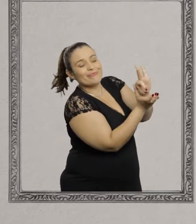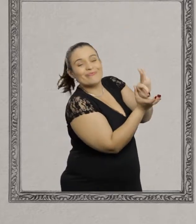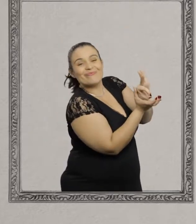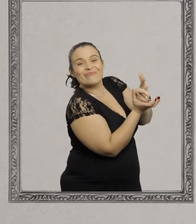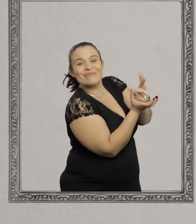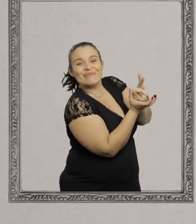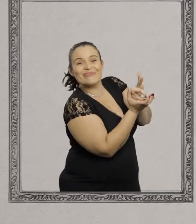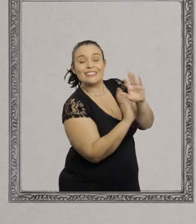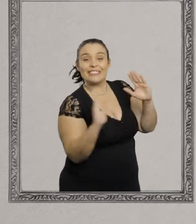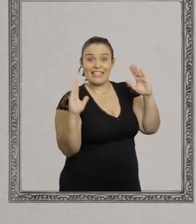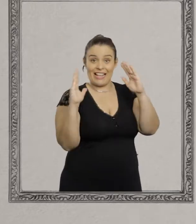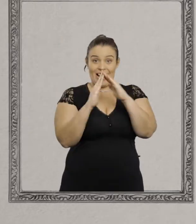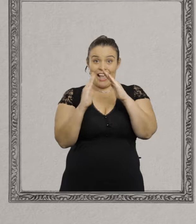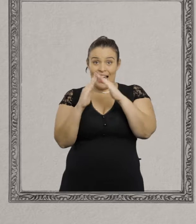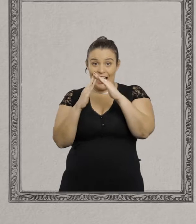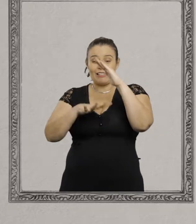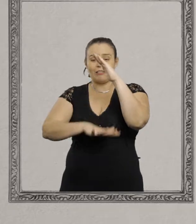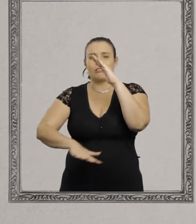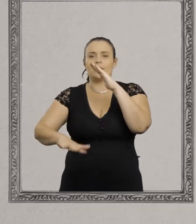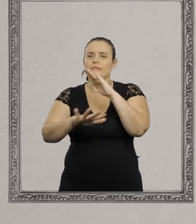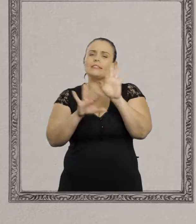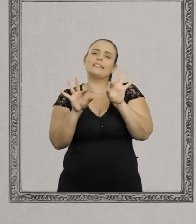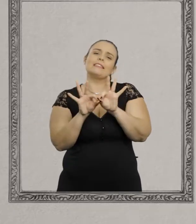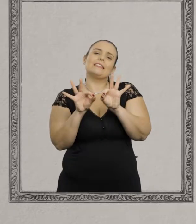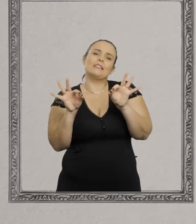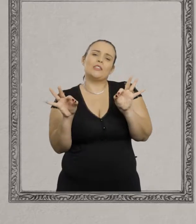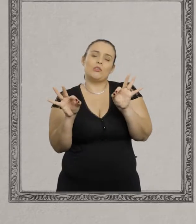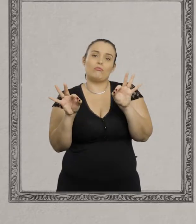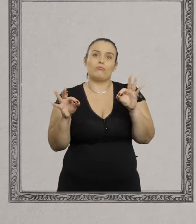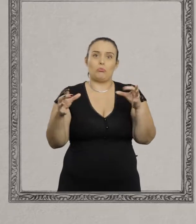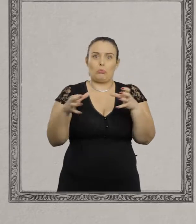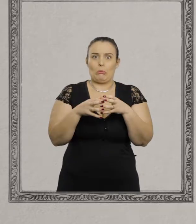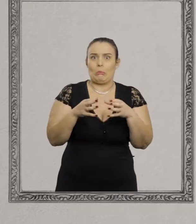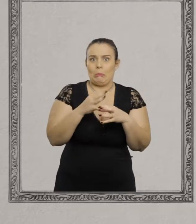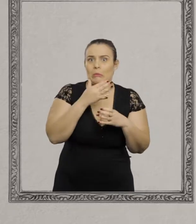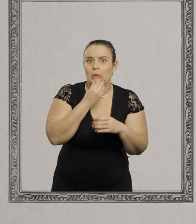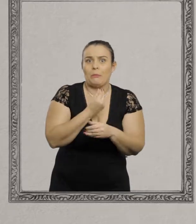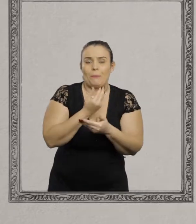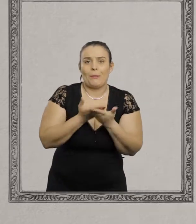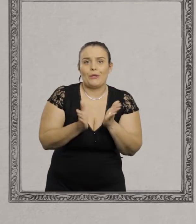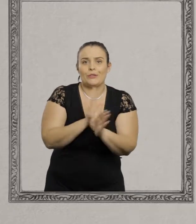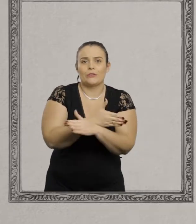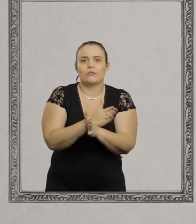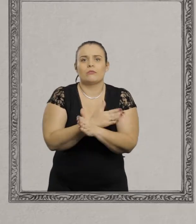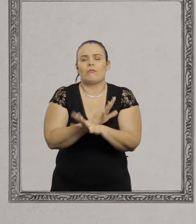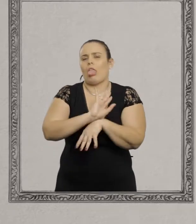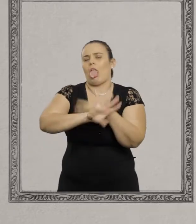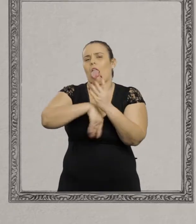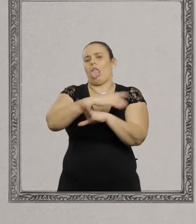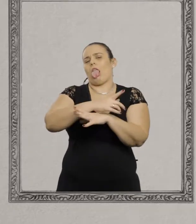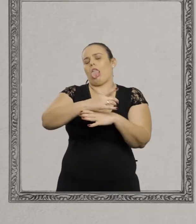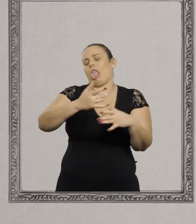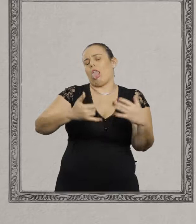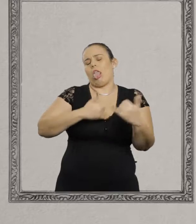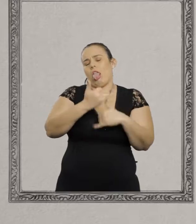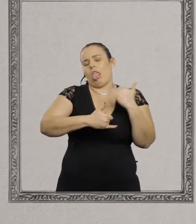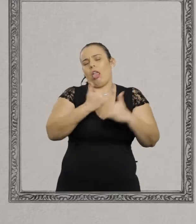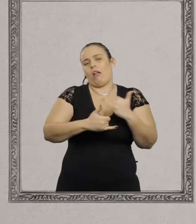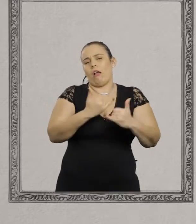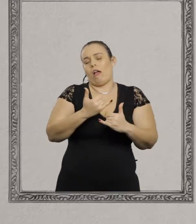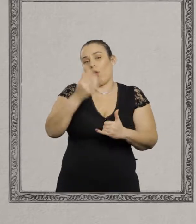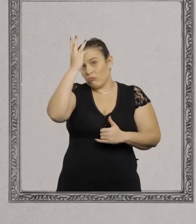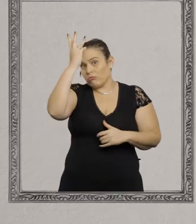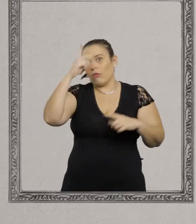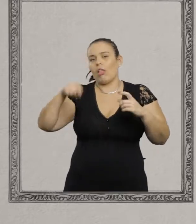casa subterrânea era simples. Os meninos davam muito trabalho para Wendy. Wendy tinha que fazer tanta comida que não